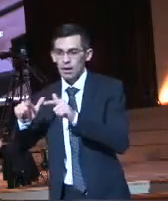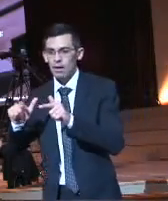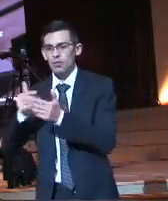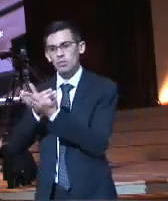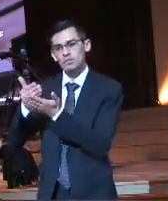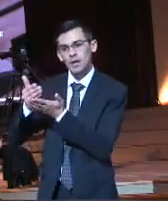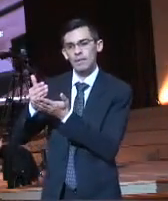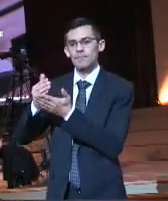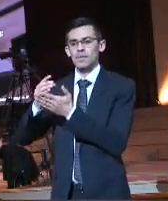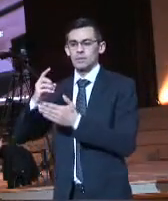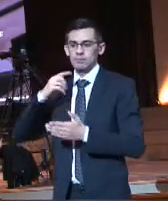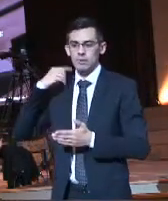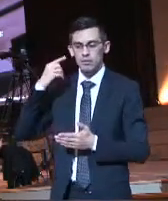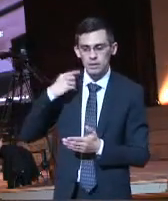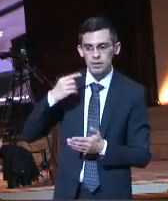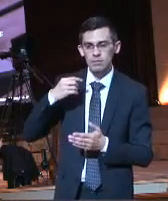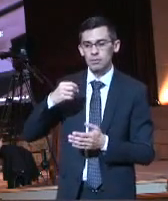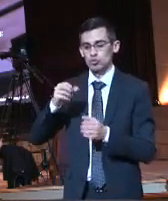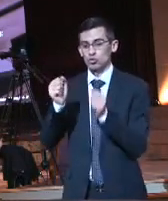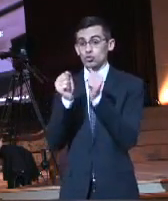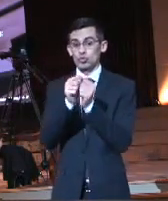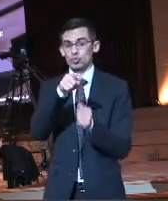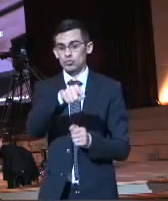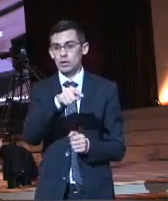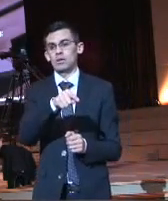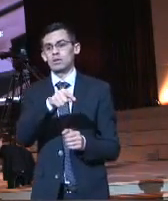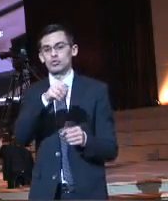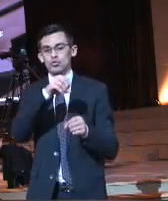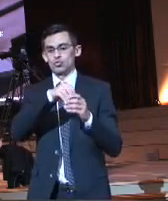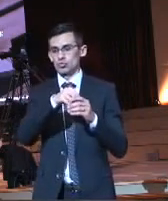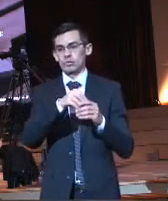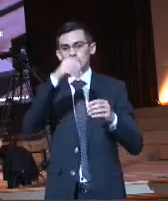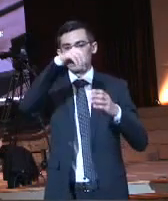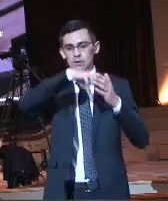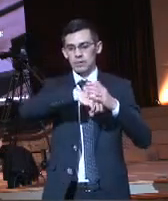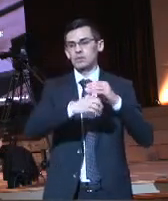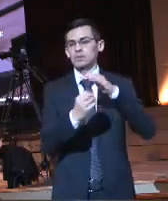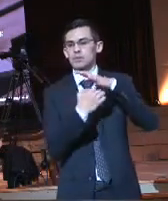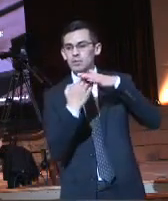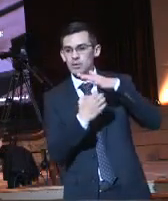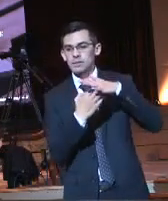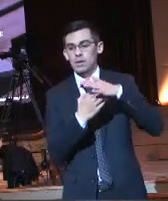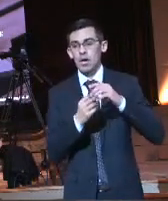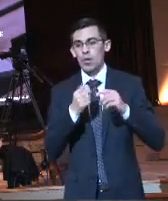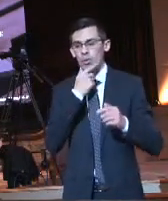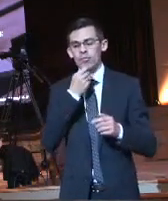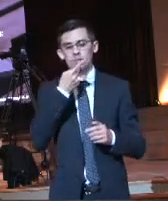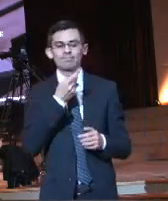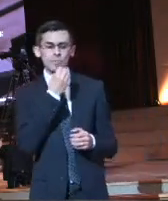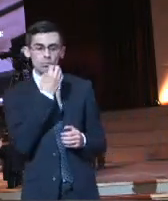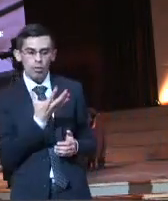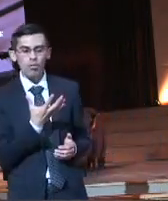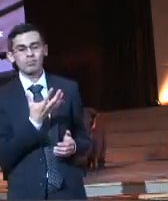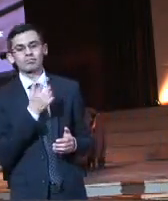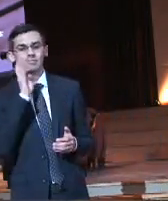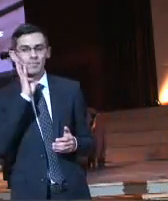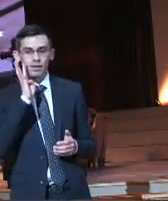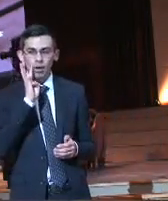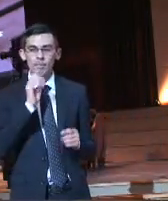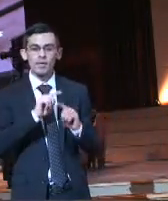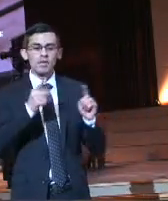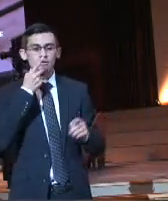carreira profissional na sua banca de advocacia. Ele disse, que bom, que maravilha. Então